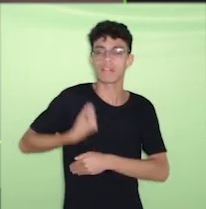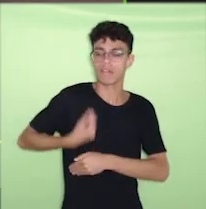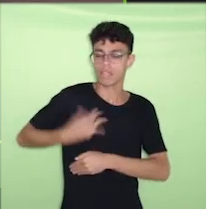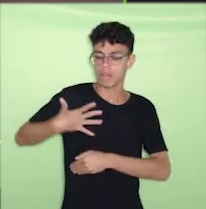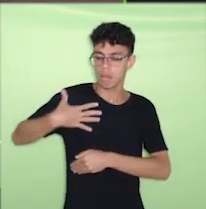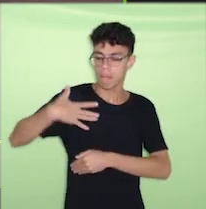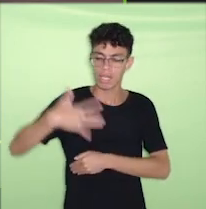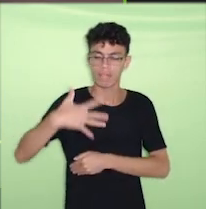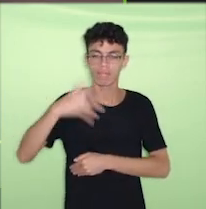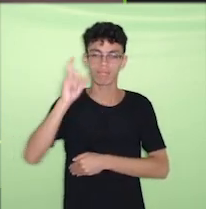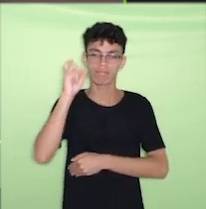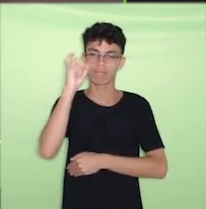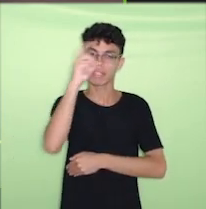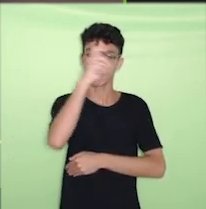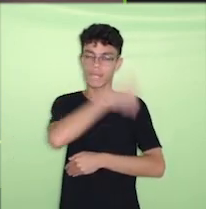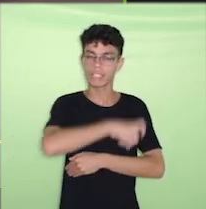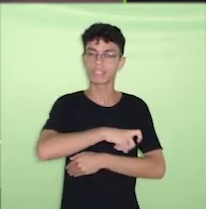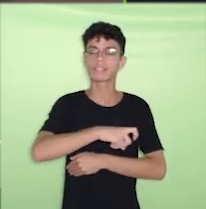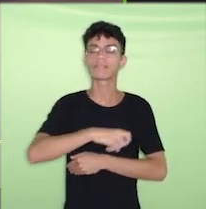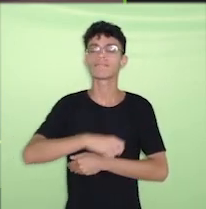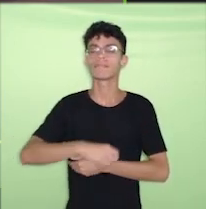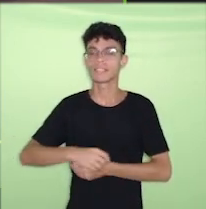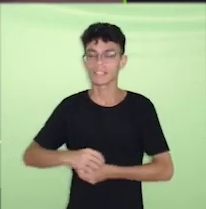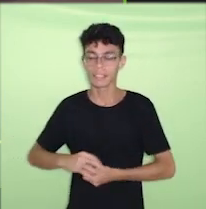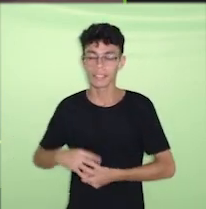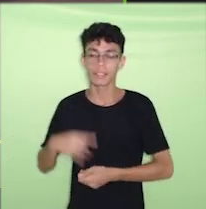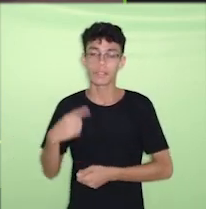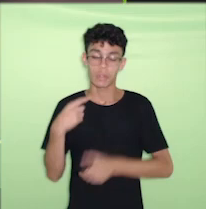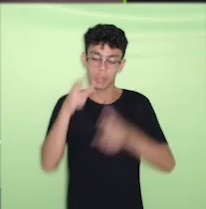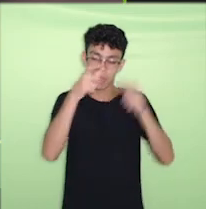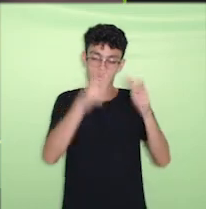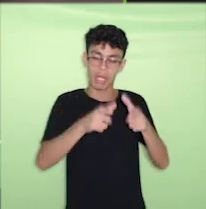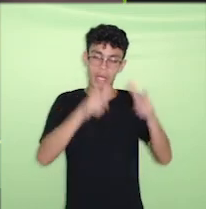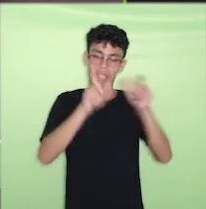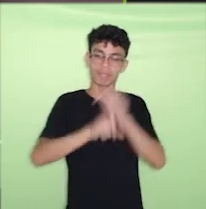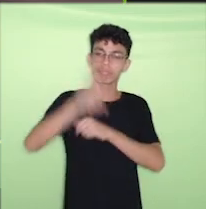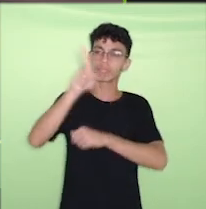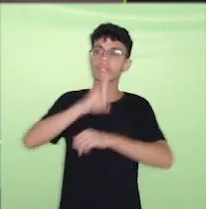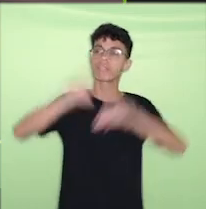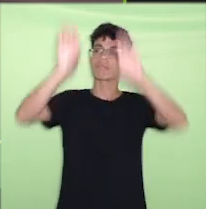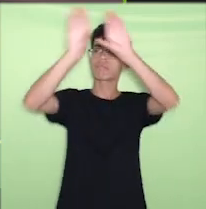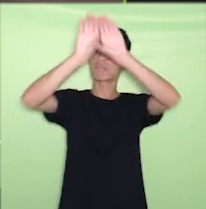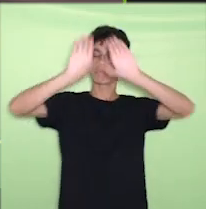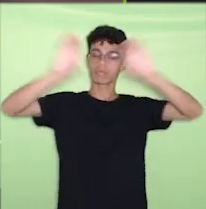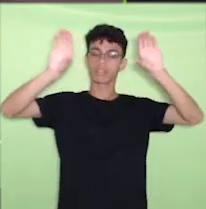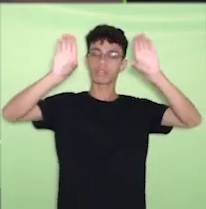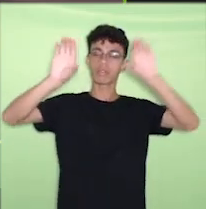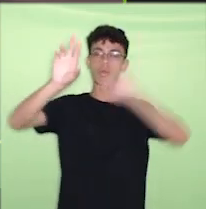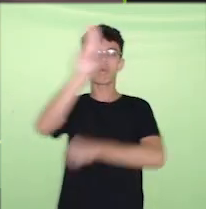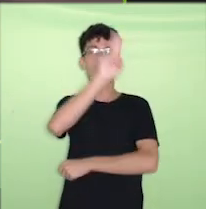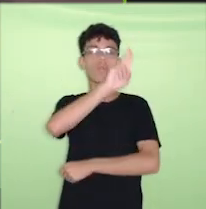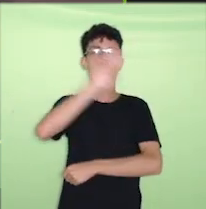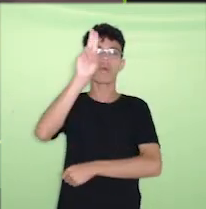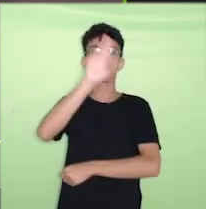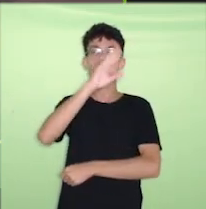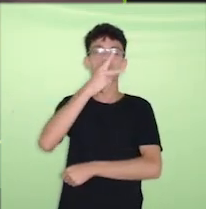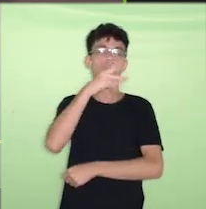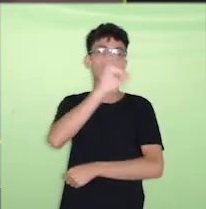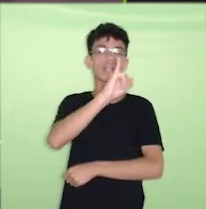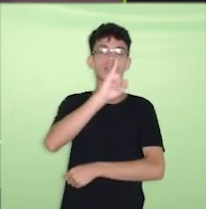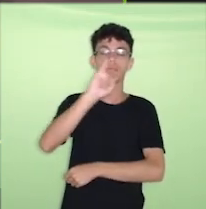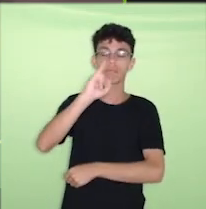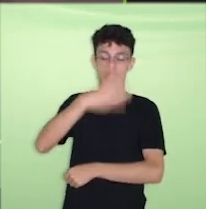mais difícil e mais meritório o nosso lugar no céu. Em nome do Pai, do